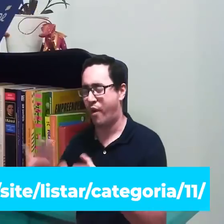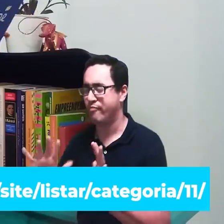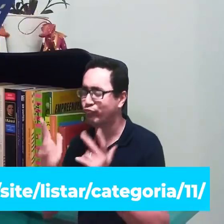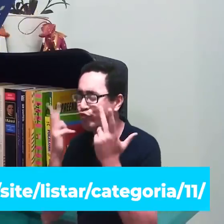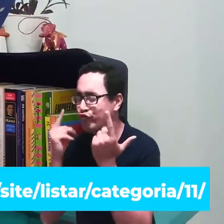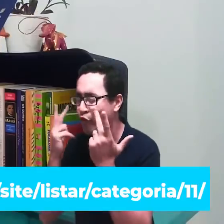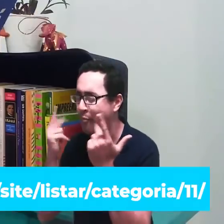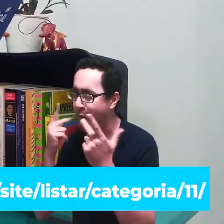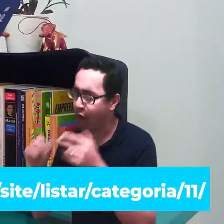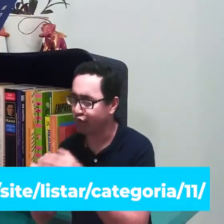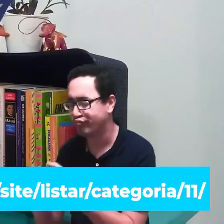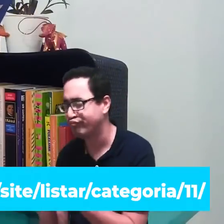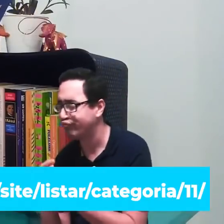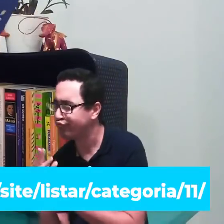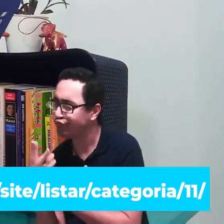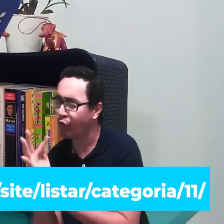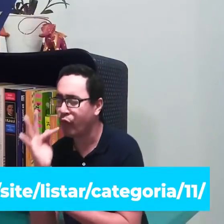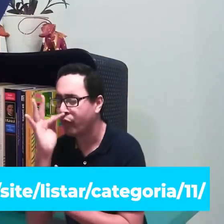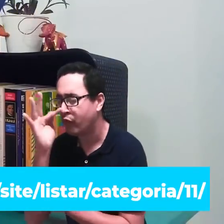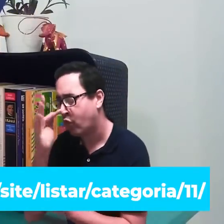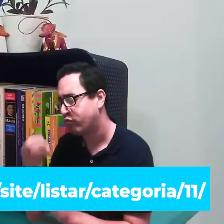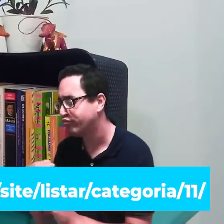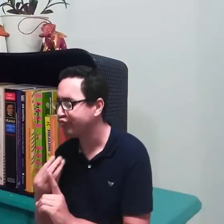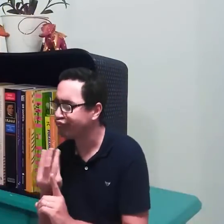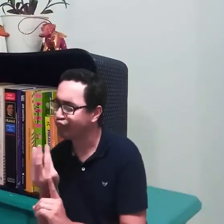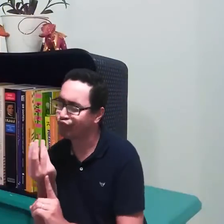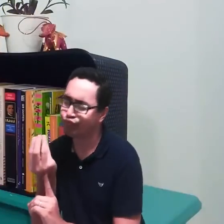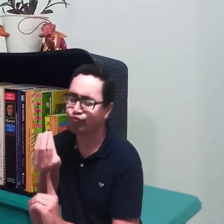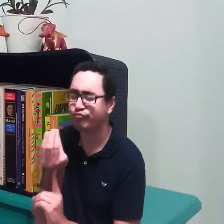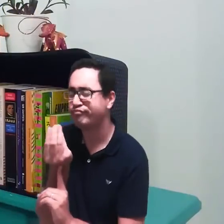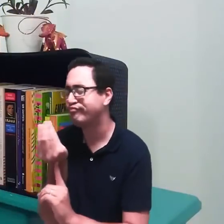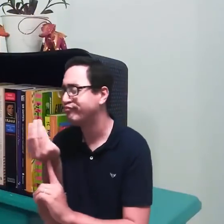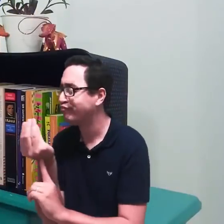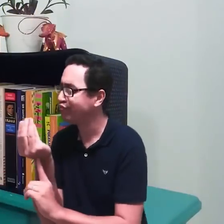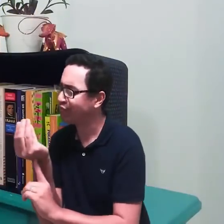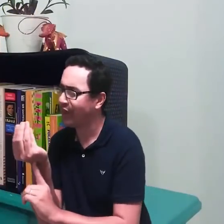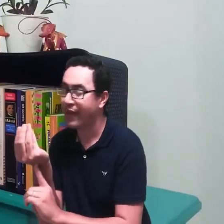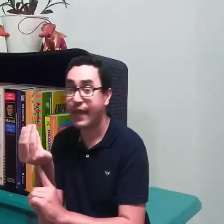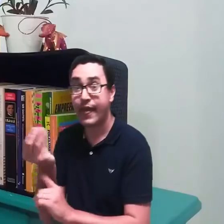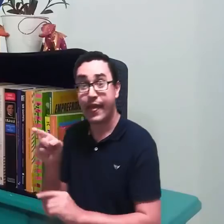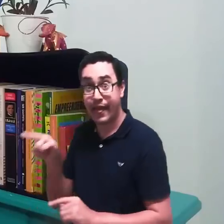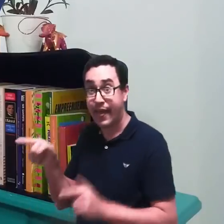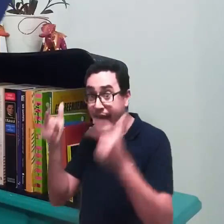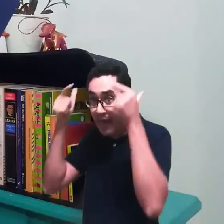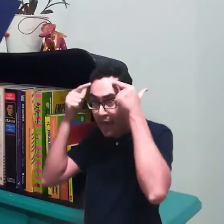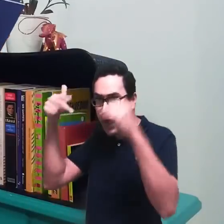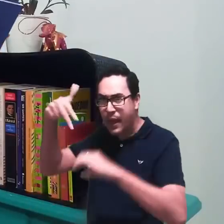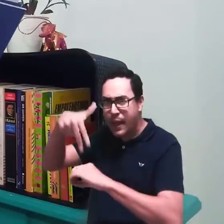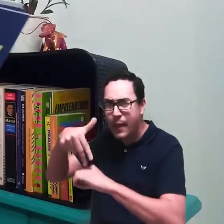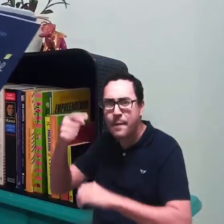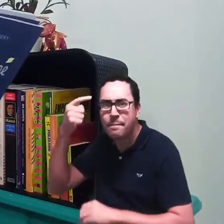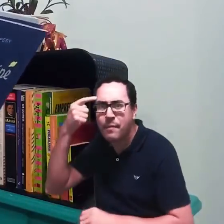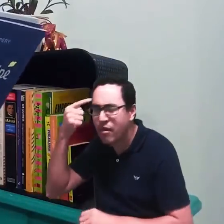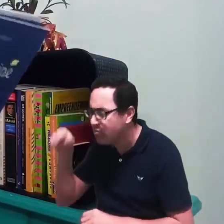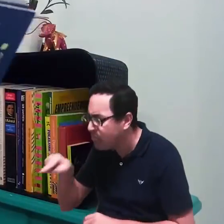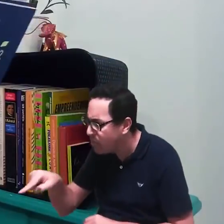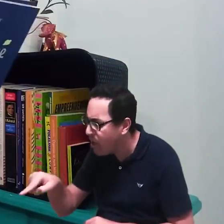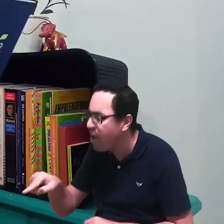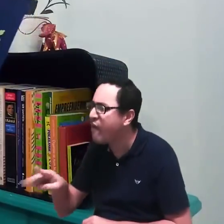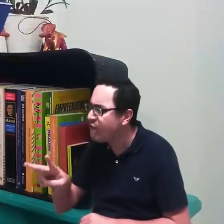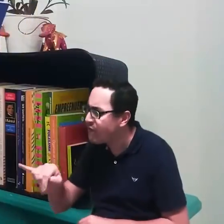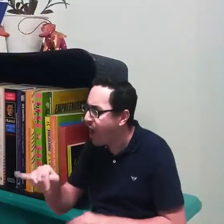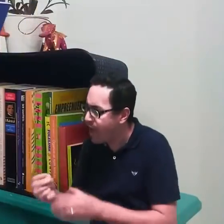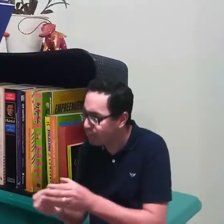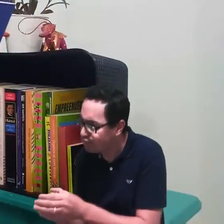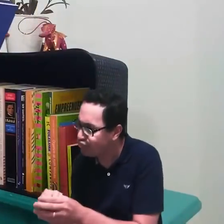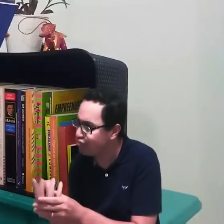O Pequeno Príncipe, que assistia ao surgimento de um botão enorme, pressentiu que dali nasceria uma aparição